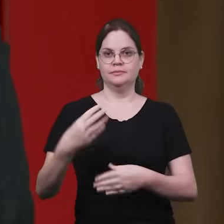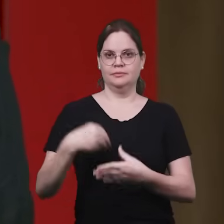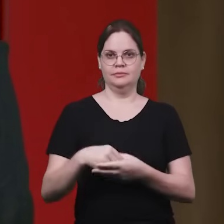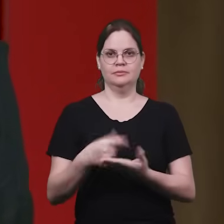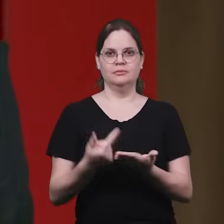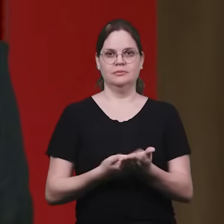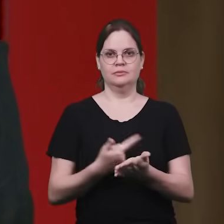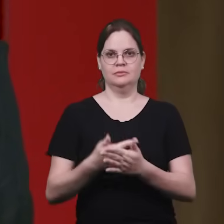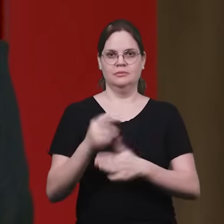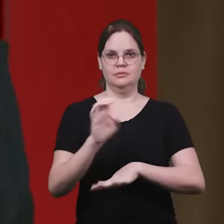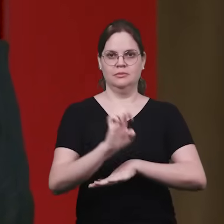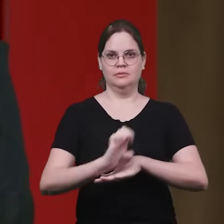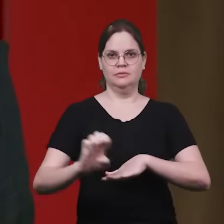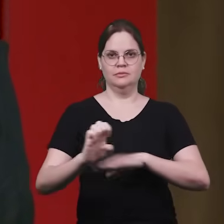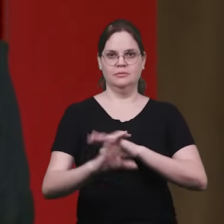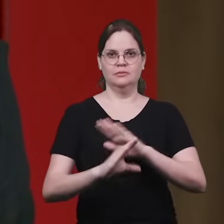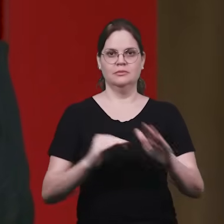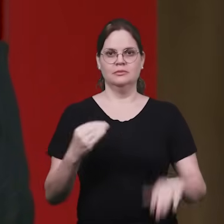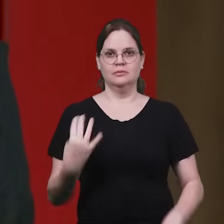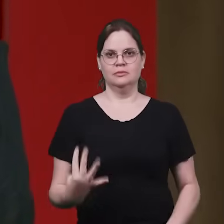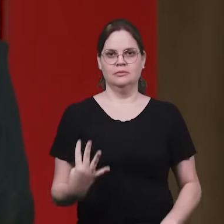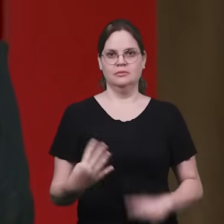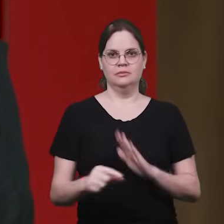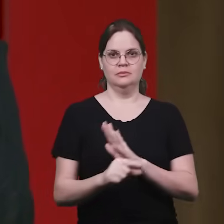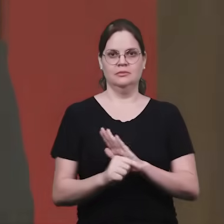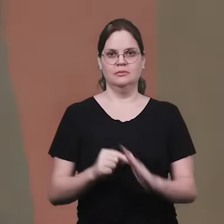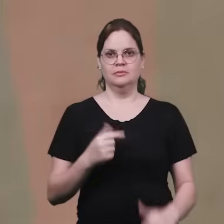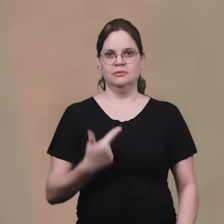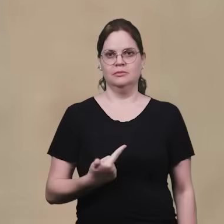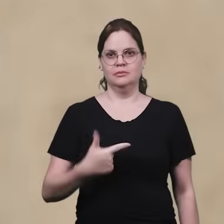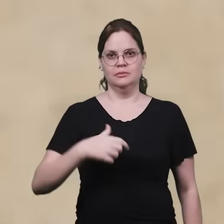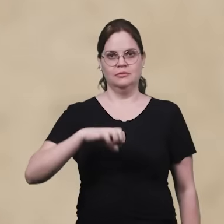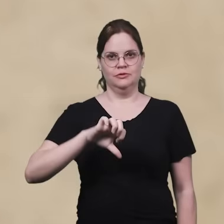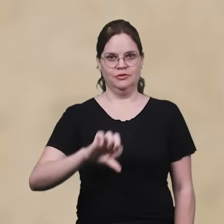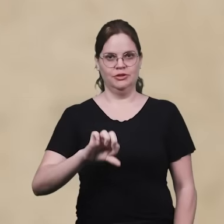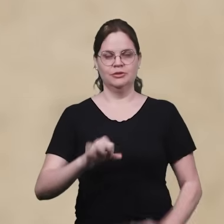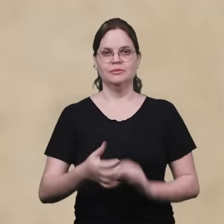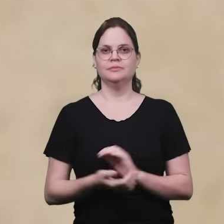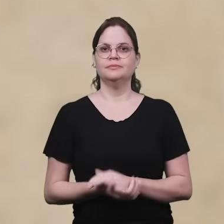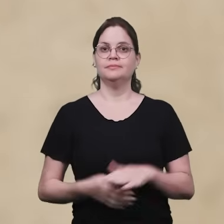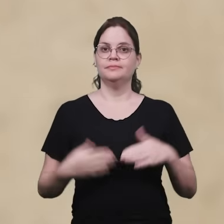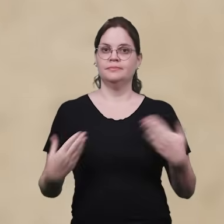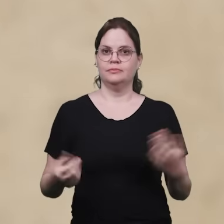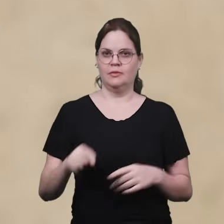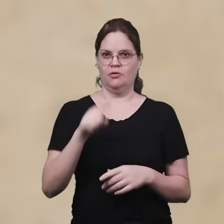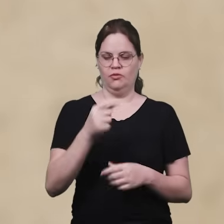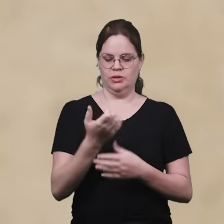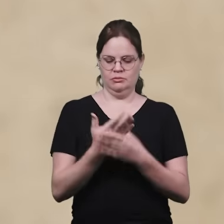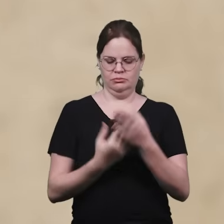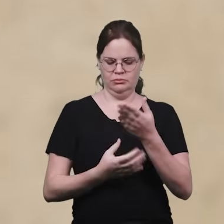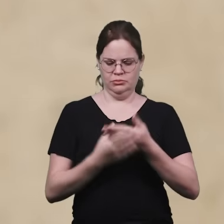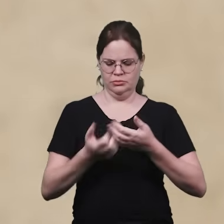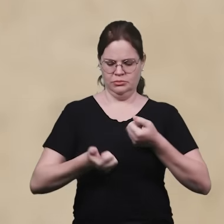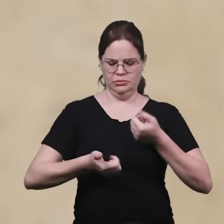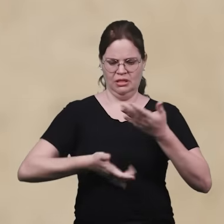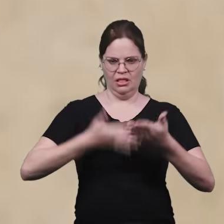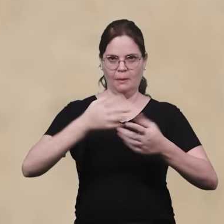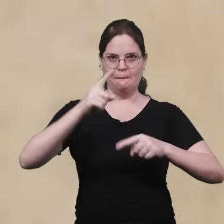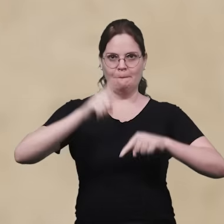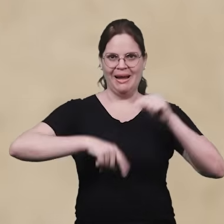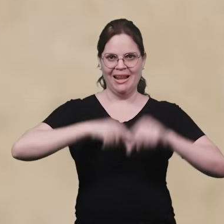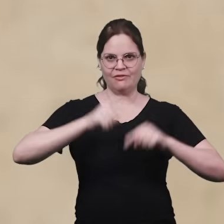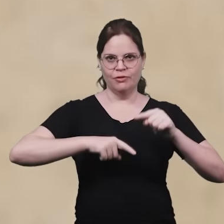em Efésios, capítulo 4, versículo 29. Não saia da vossa boca nenhuma palavra